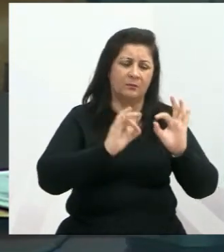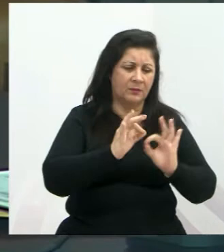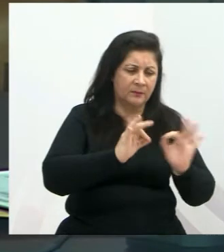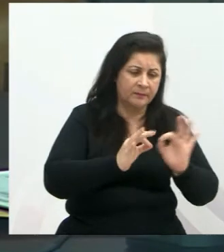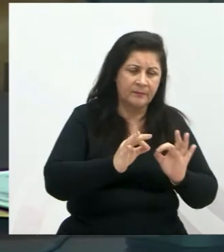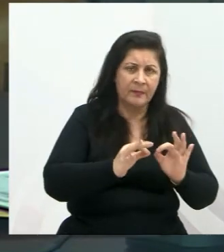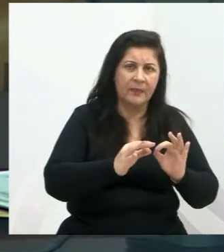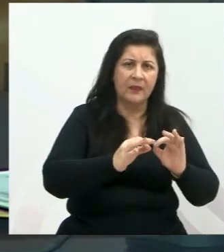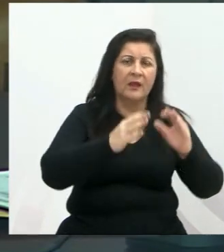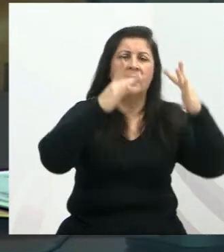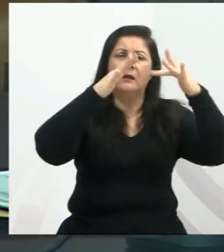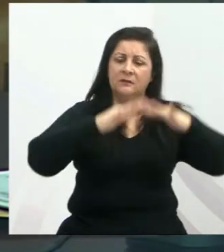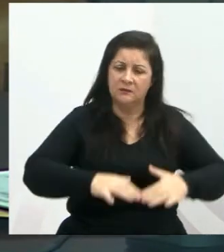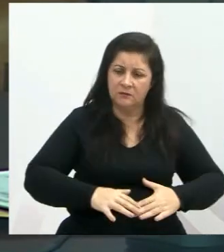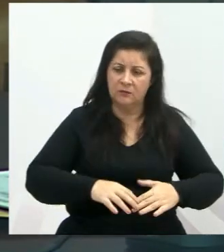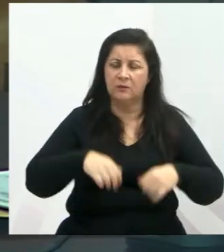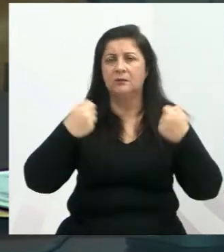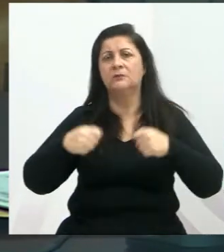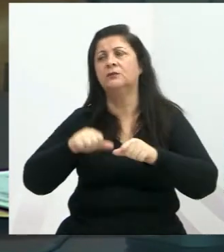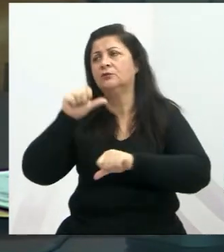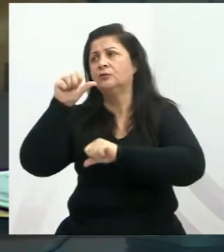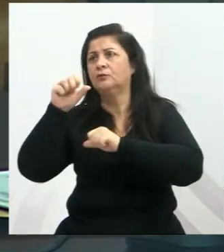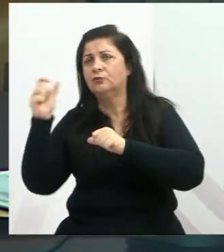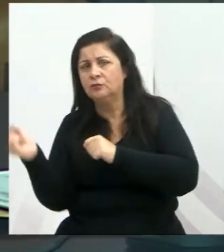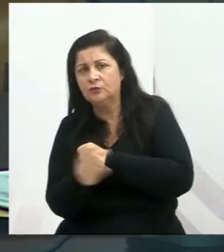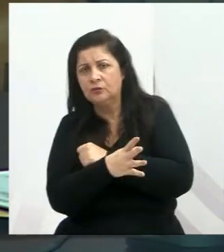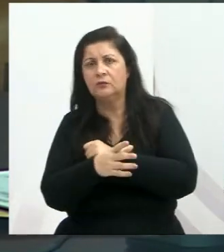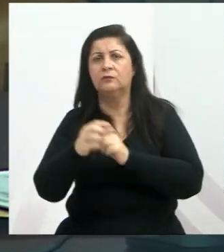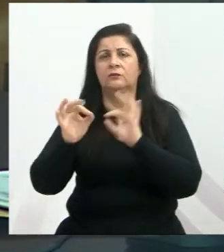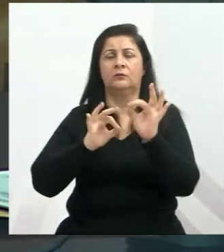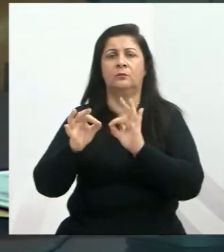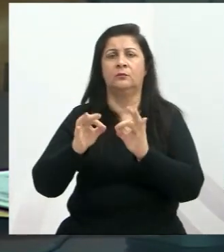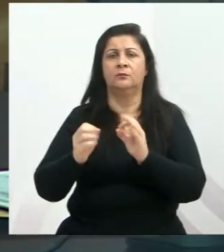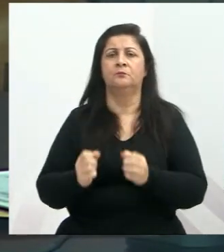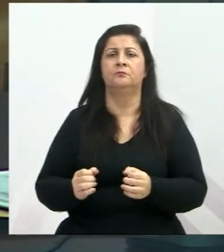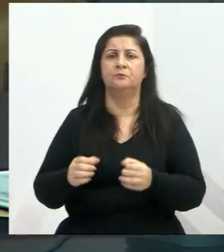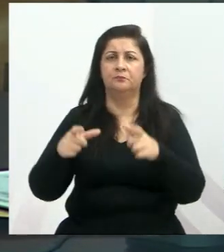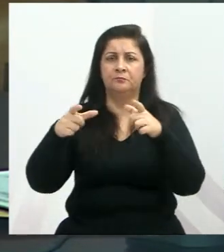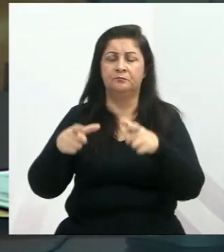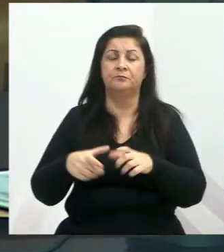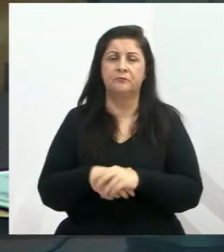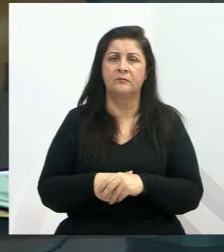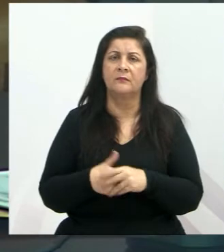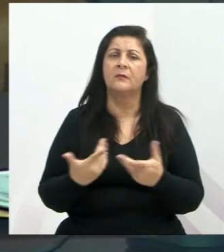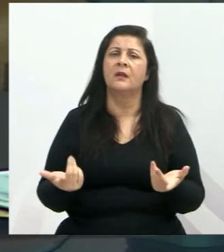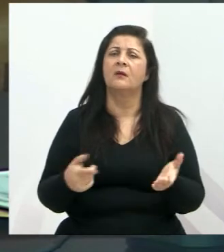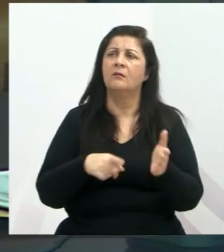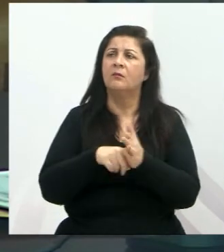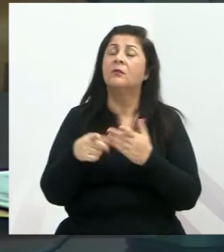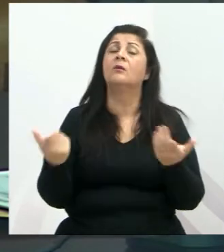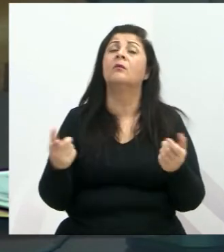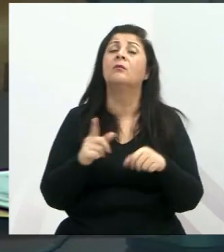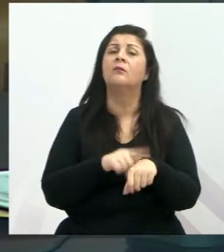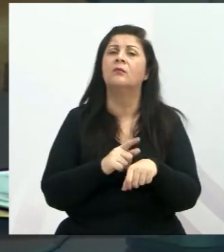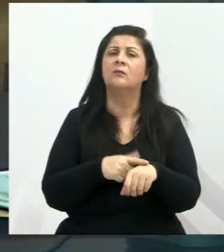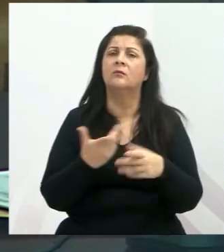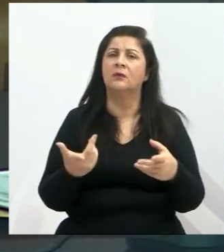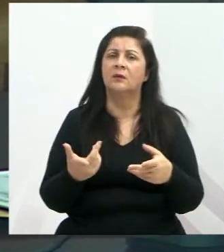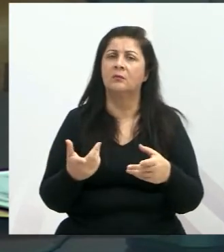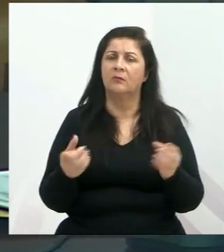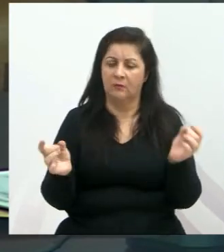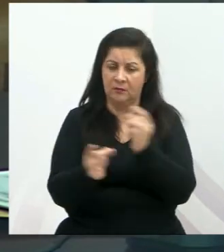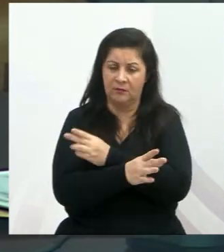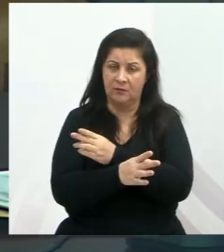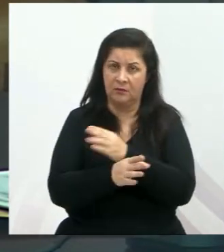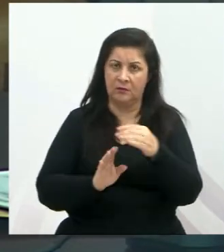isso encarece o custo da obra. Então nós estamos fazendo esse pedido de informação para saber qual é o prazo que ela efetivamente será entregue